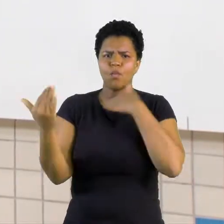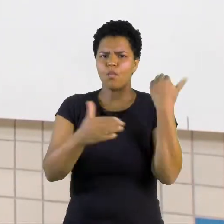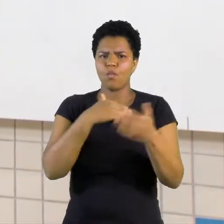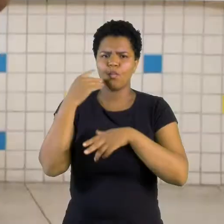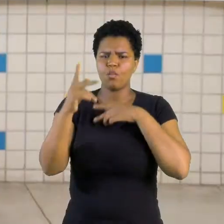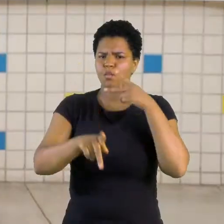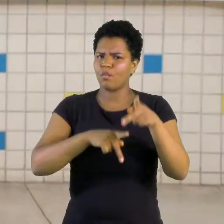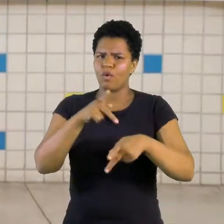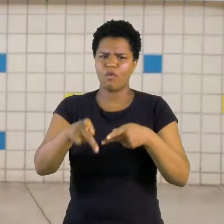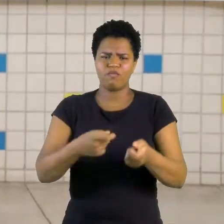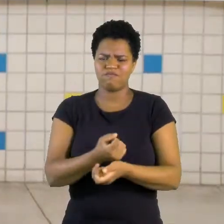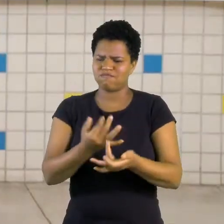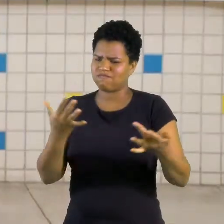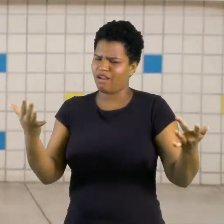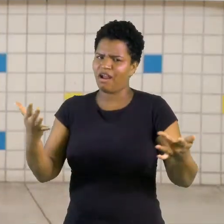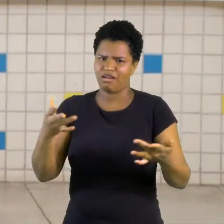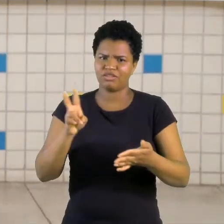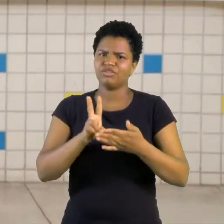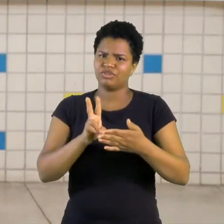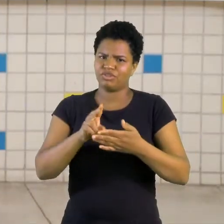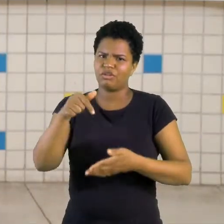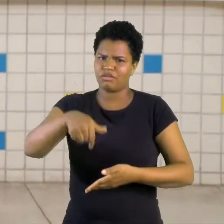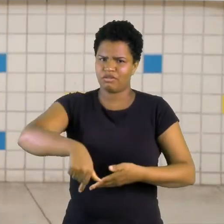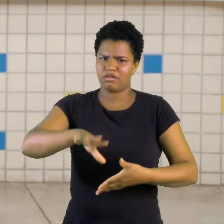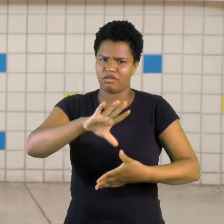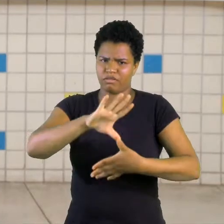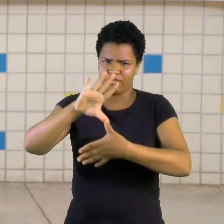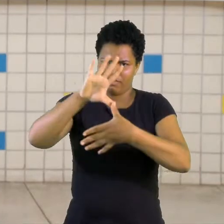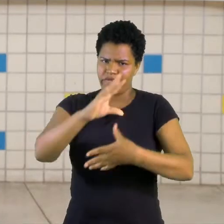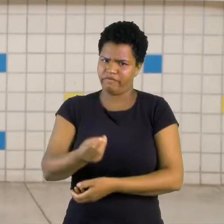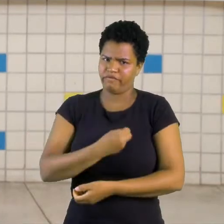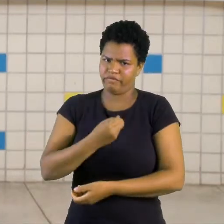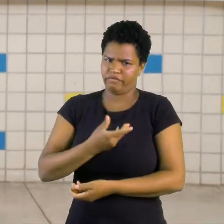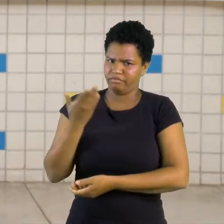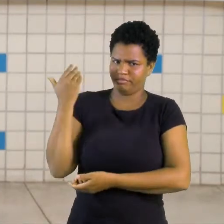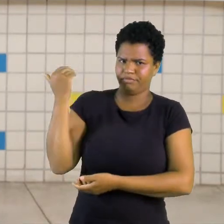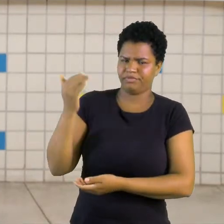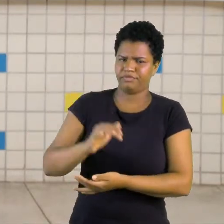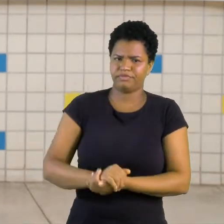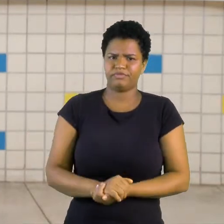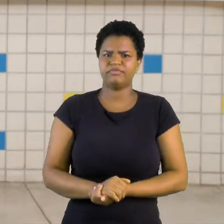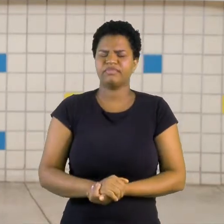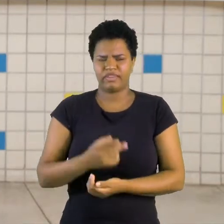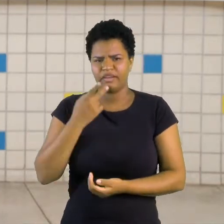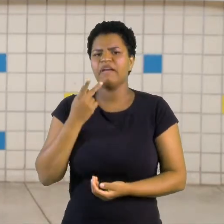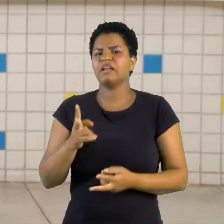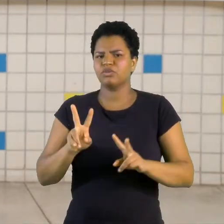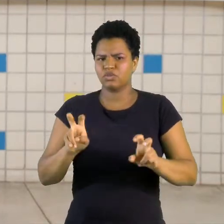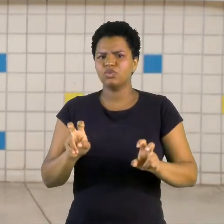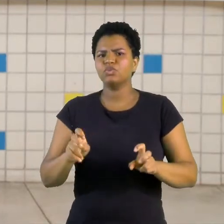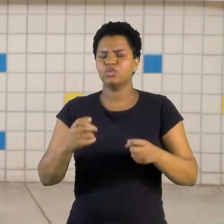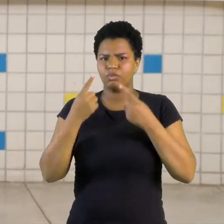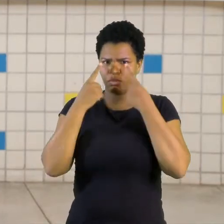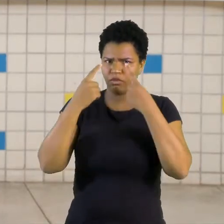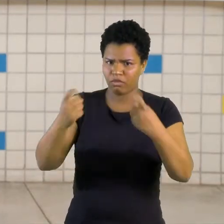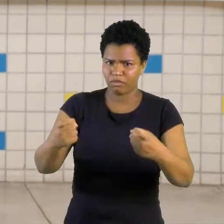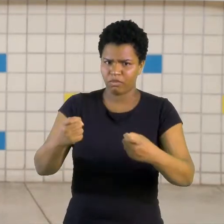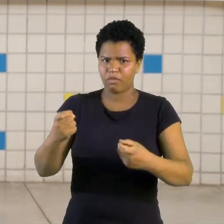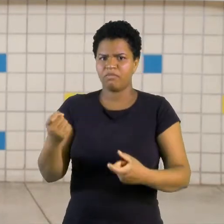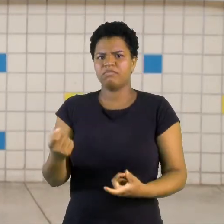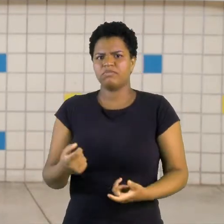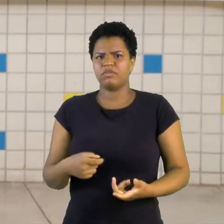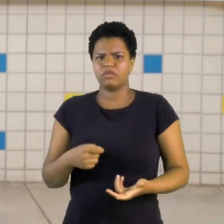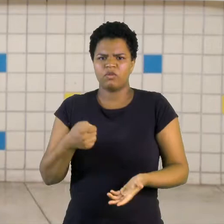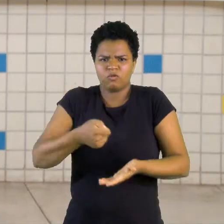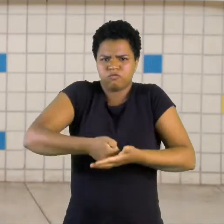América. Então, no decorrer dessa aula, nós vamos falar sobre esse processo de conquista, né, de forma violenta, de forma brutal, né, pois os europeus